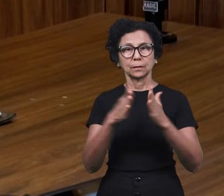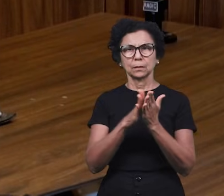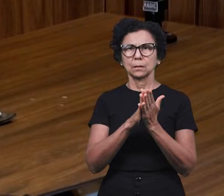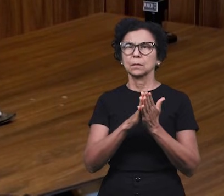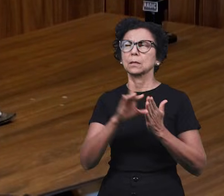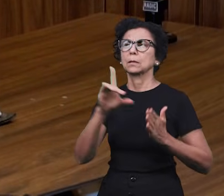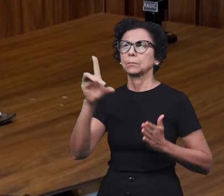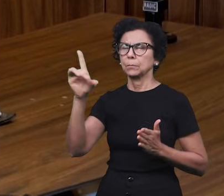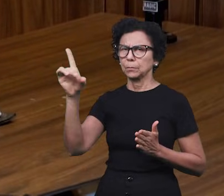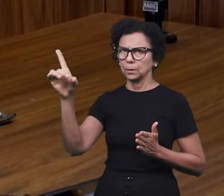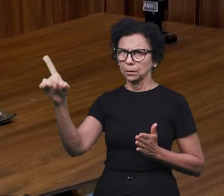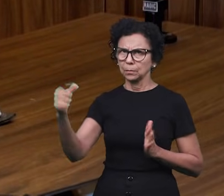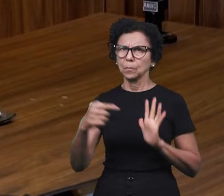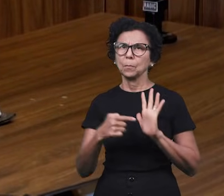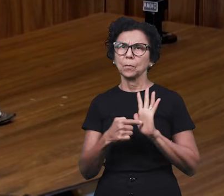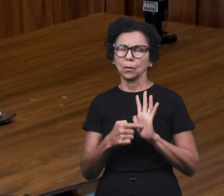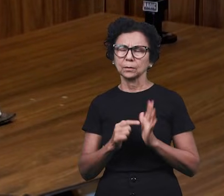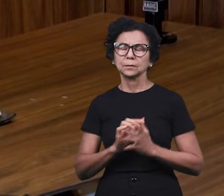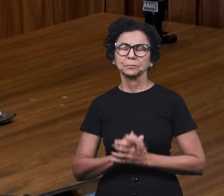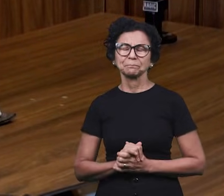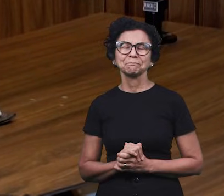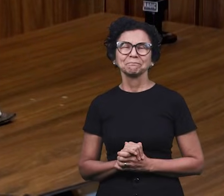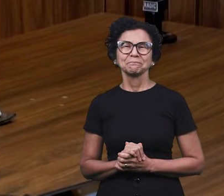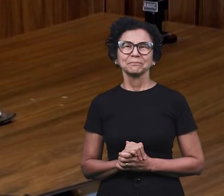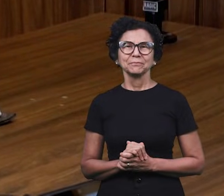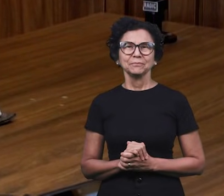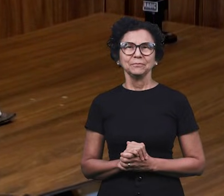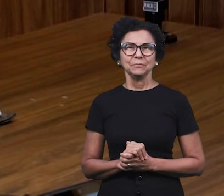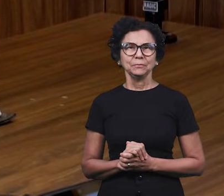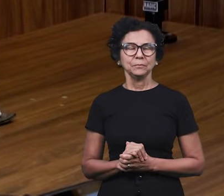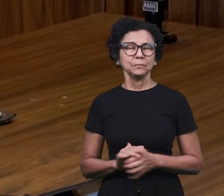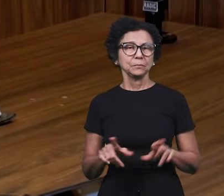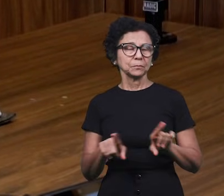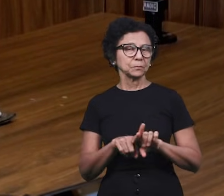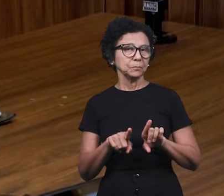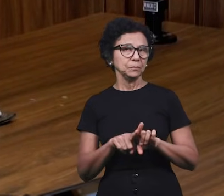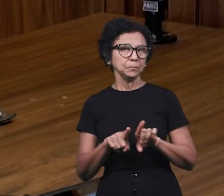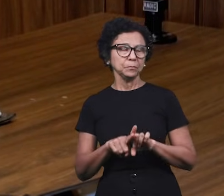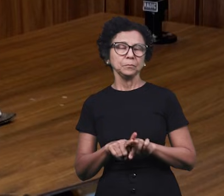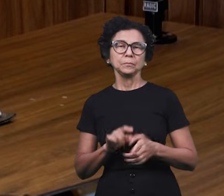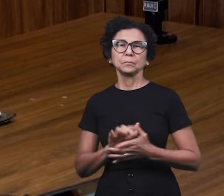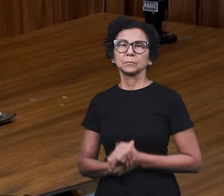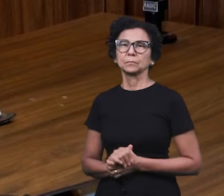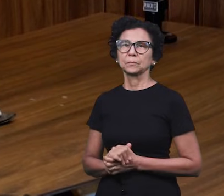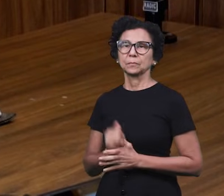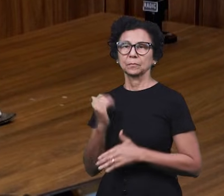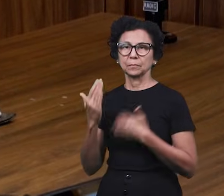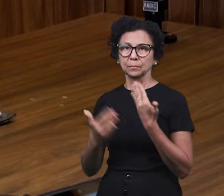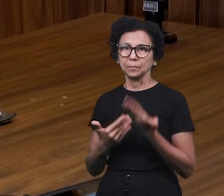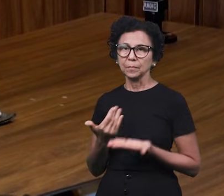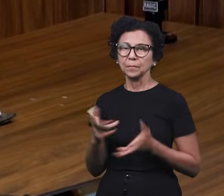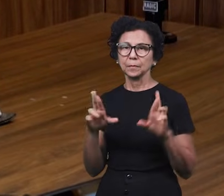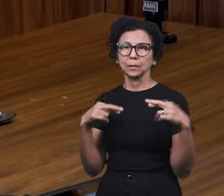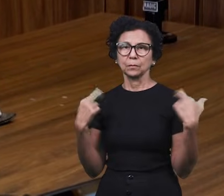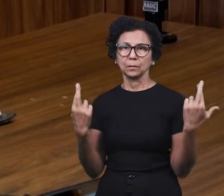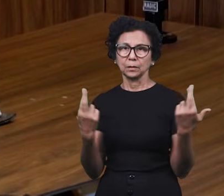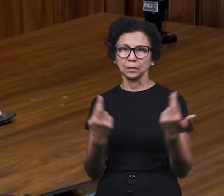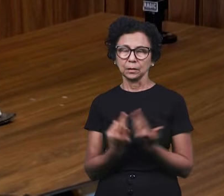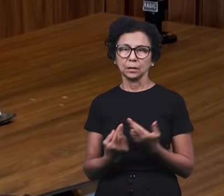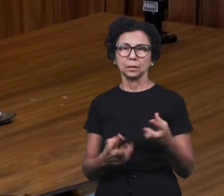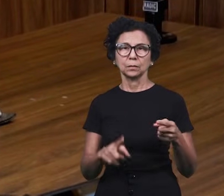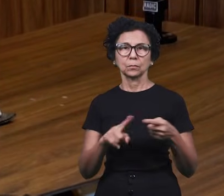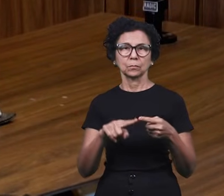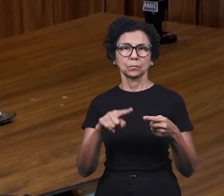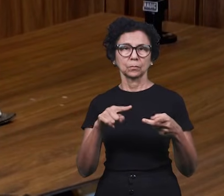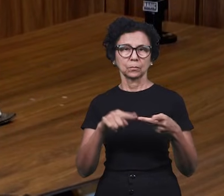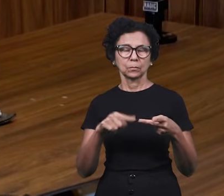profissões contidas na palavra do Senhor. E com alegria estamos aqui na mesa hoje com o pastor Fred e o pastor